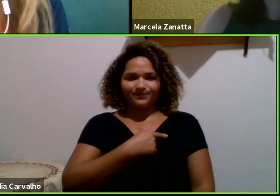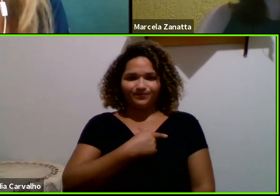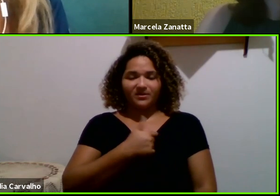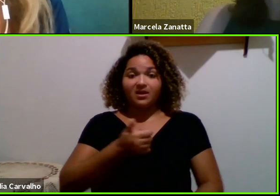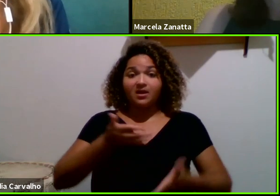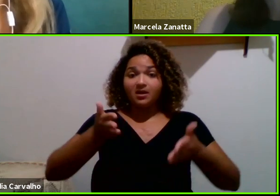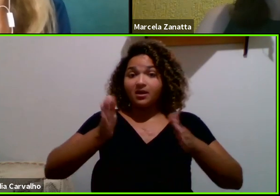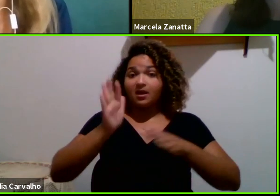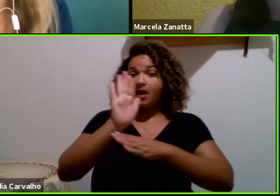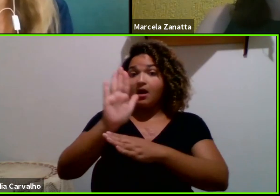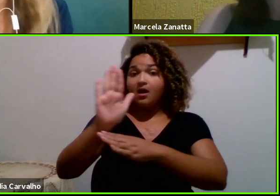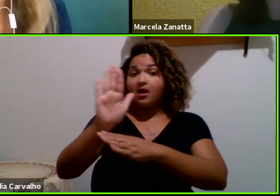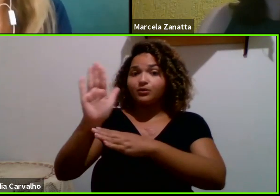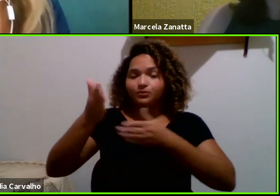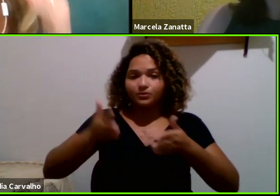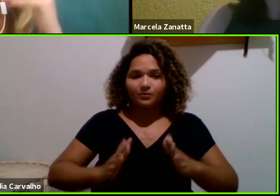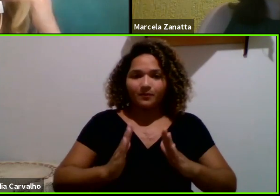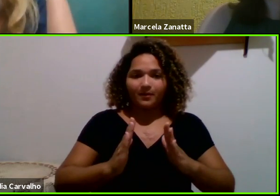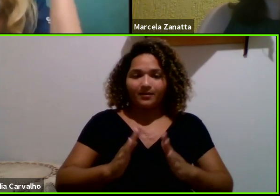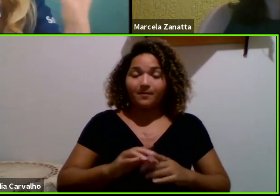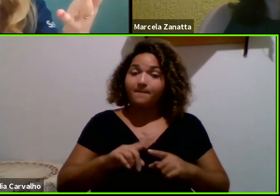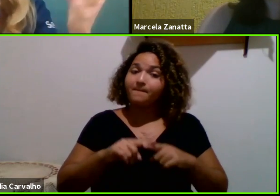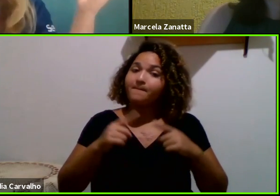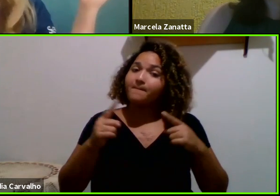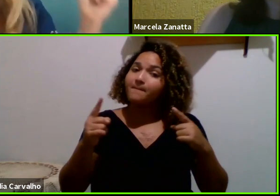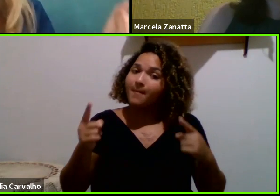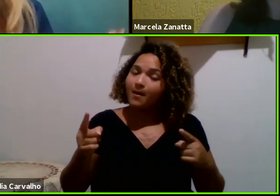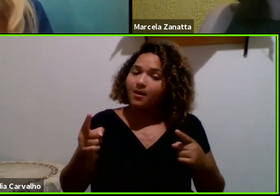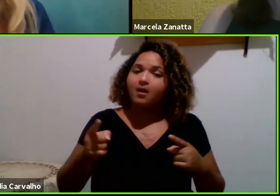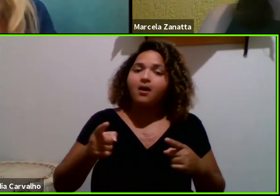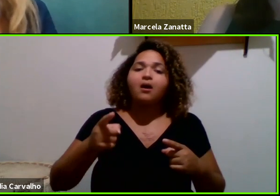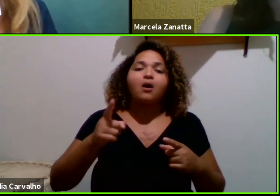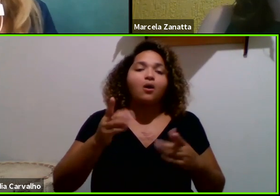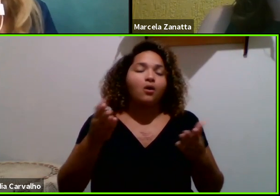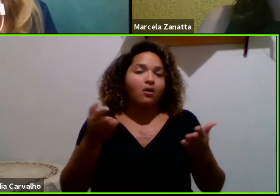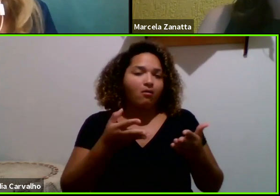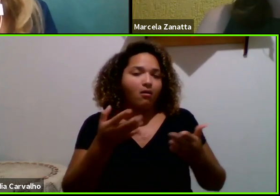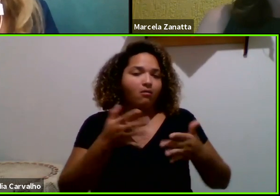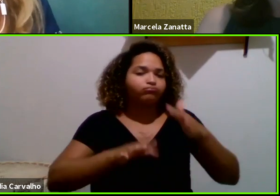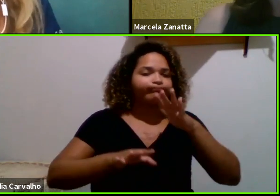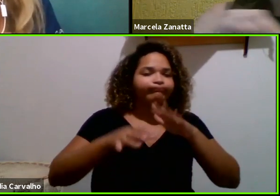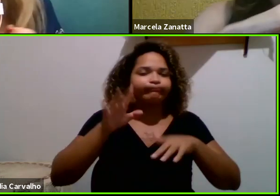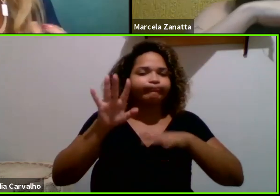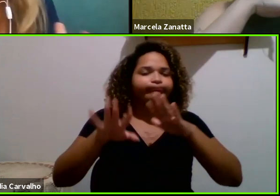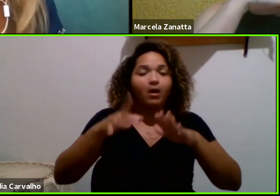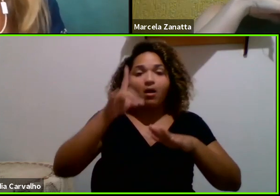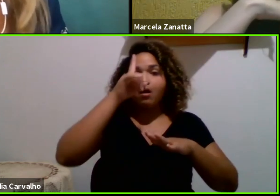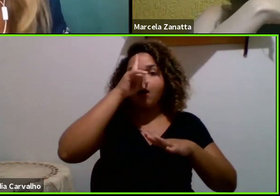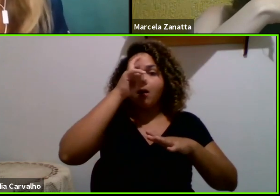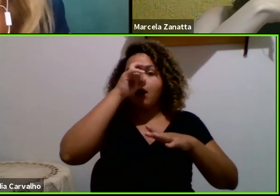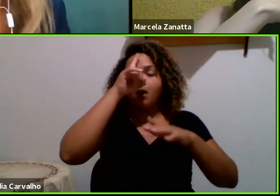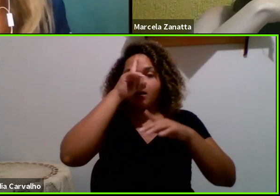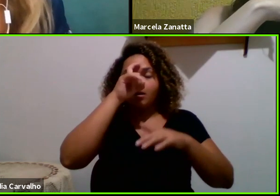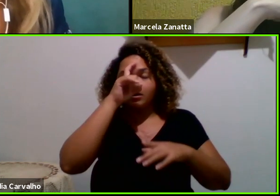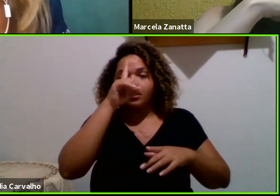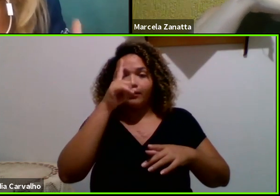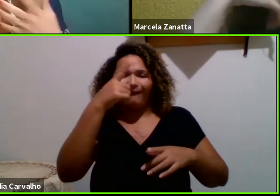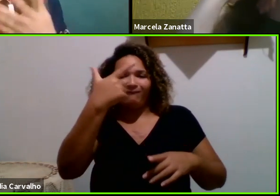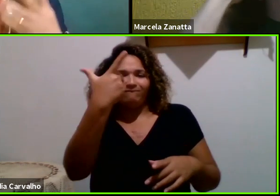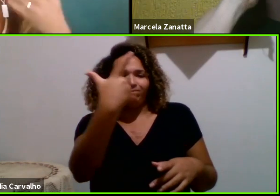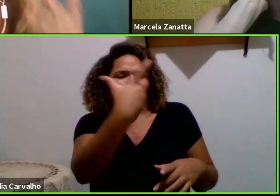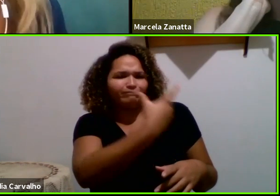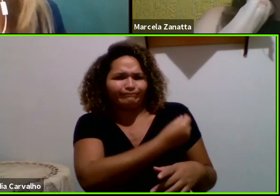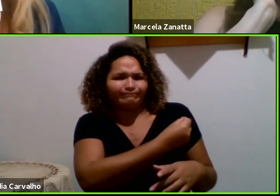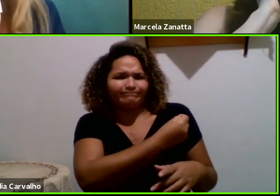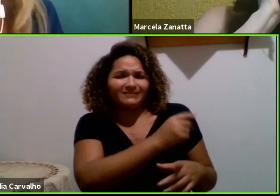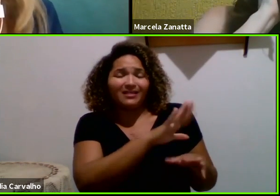sendo utilizada de uma forma muito rotineira, como trouxe a pesquisa Pasteur no Brasil. Então, não é de hoje que as